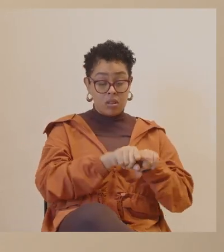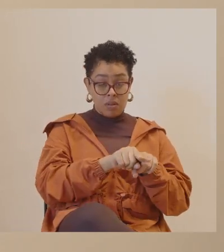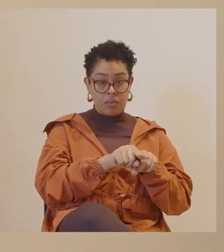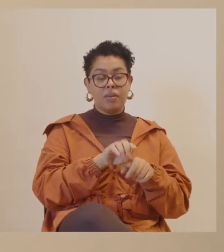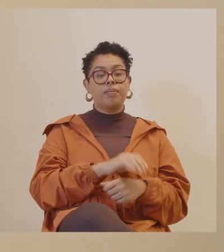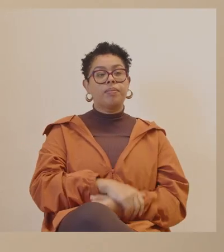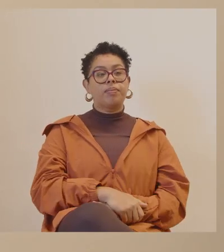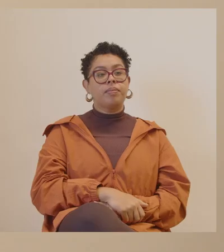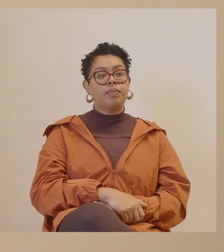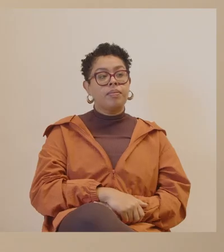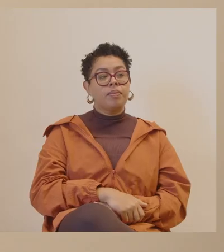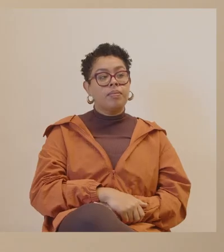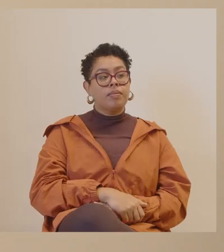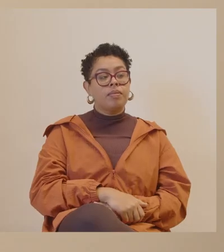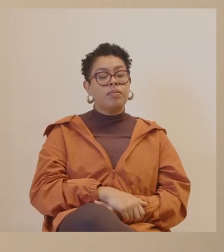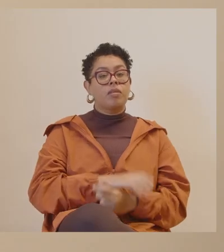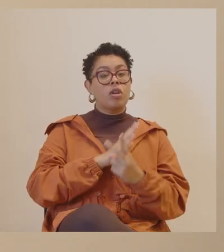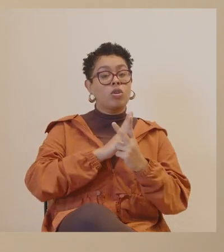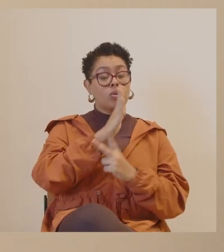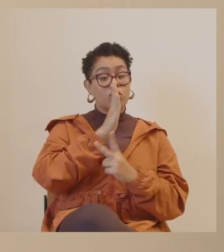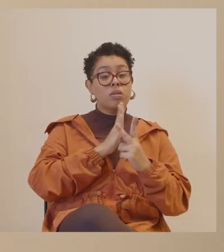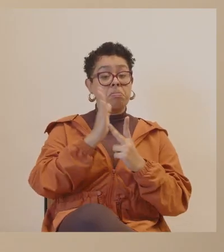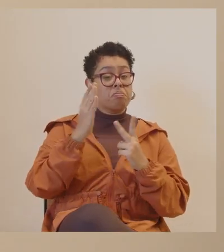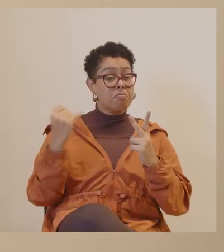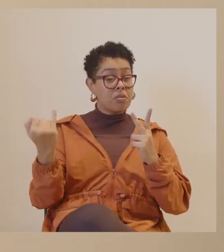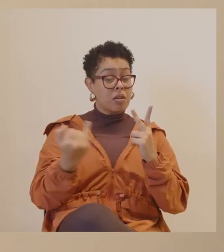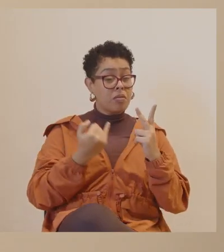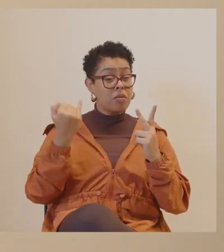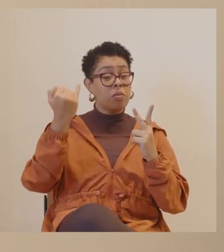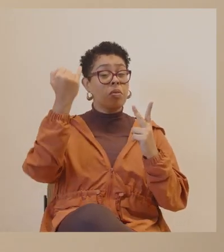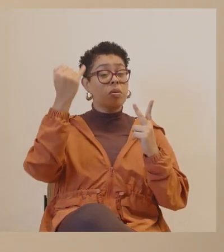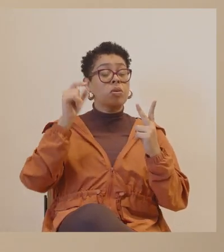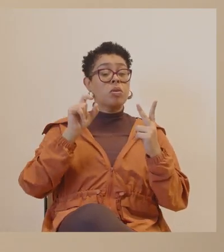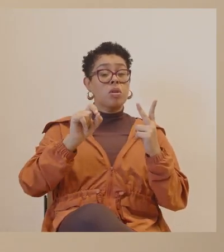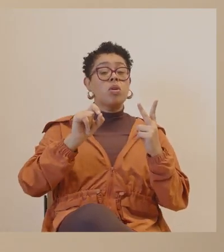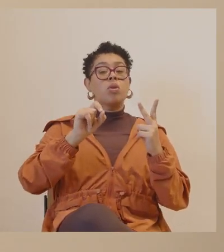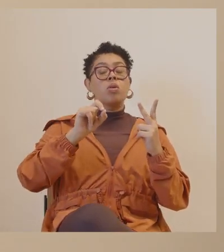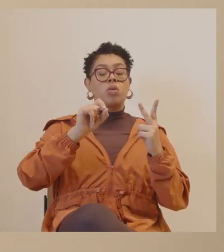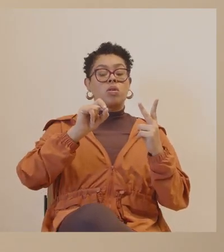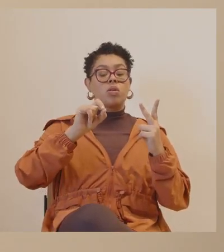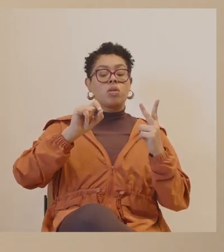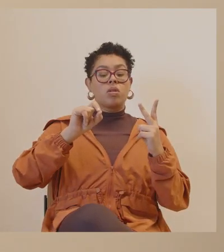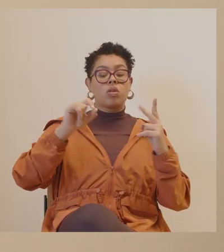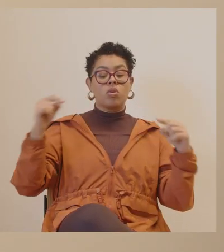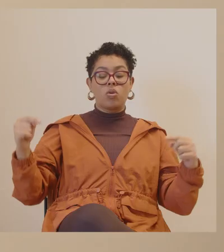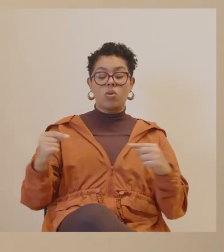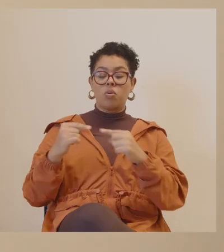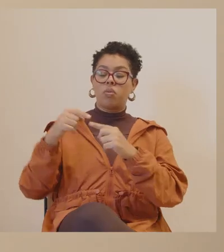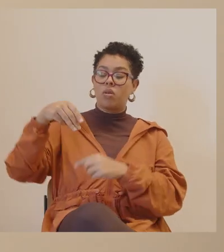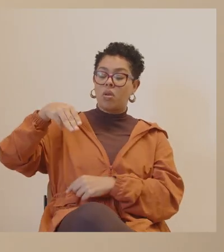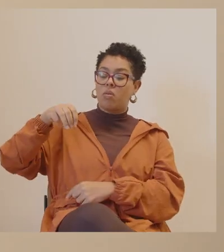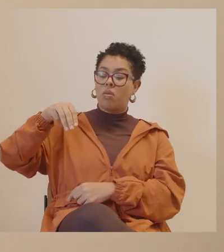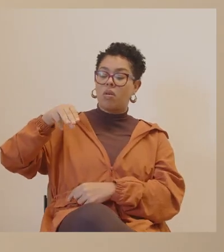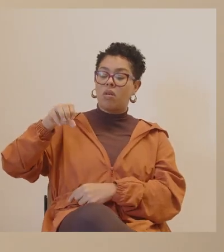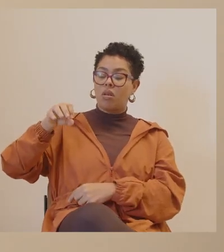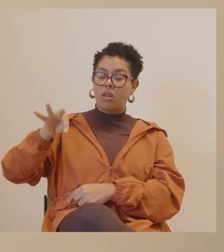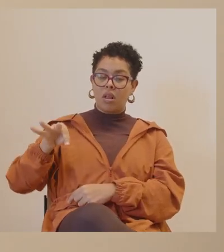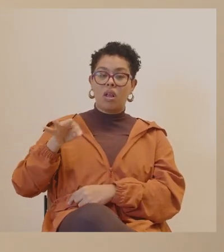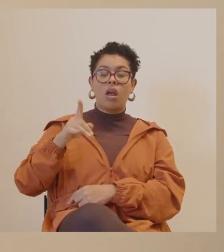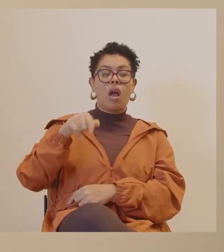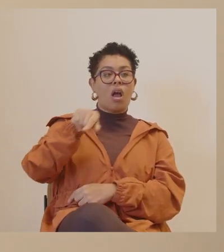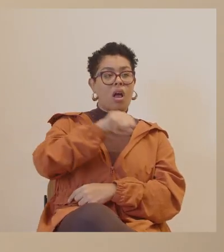outros duas referências importantes, né, de interlocução com Monet nesse contexto são, de um